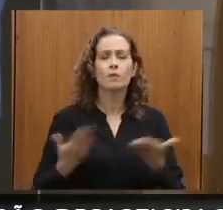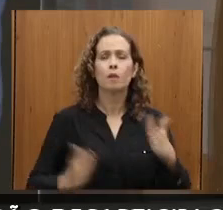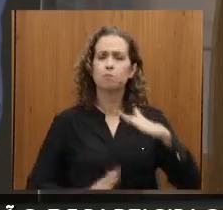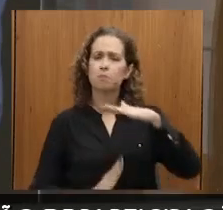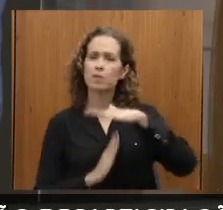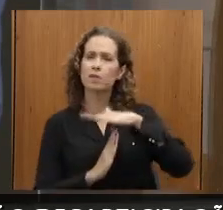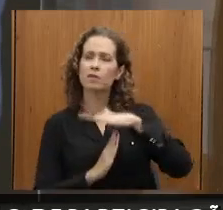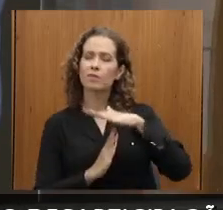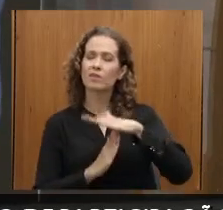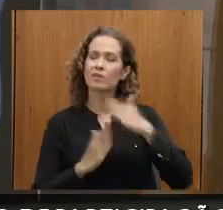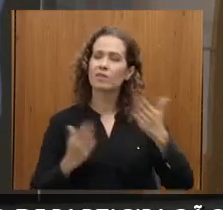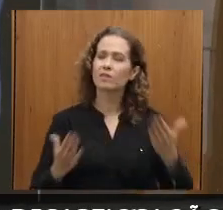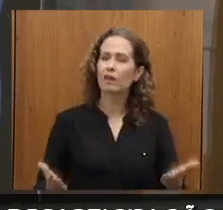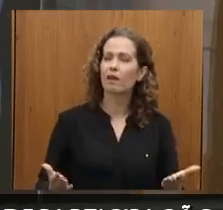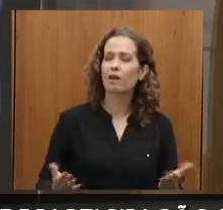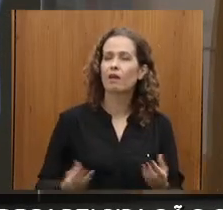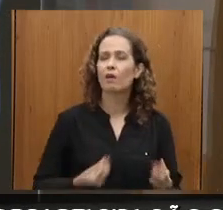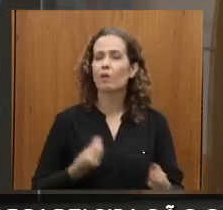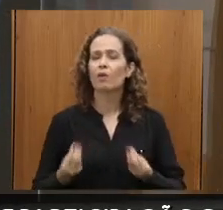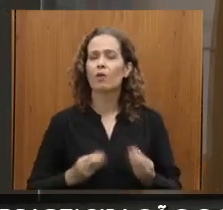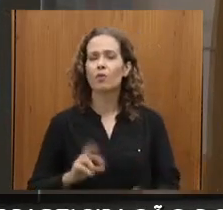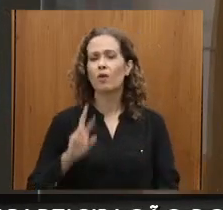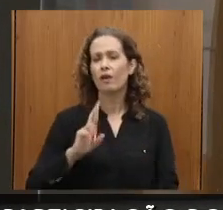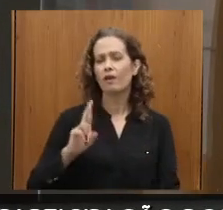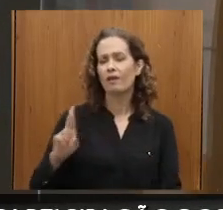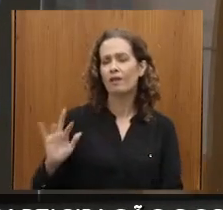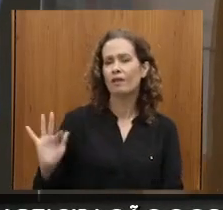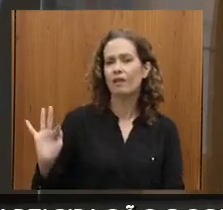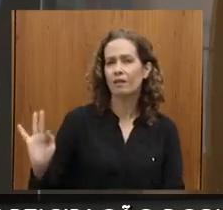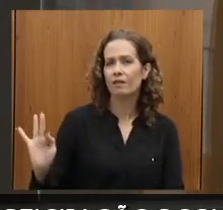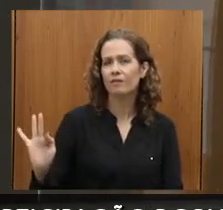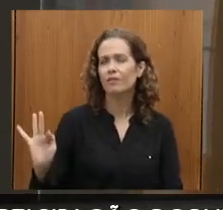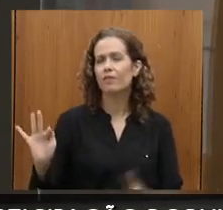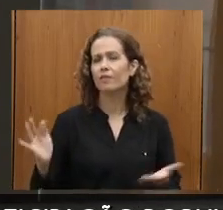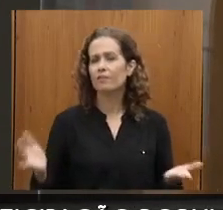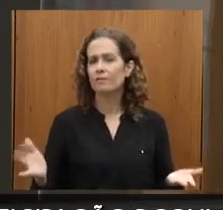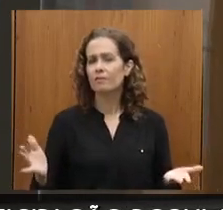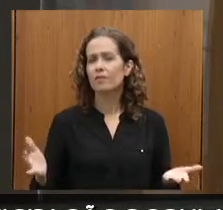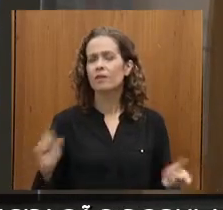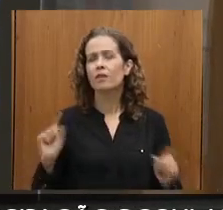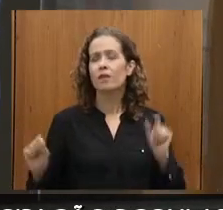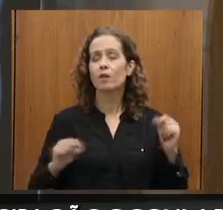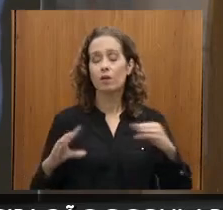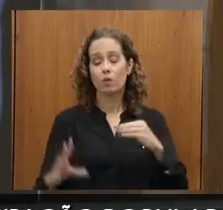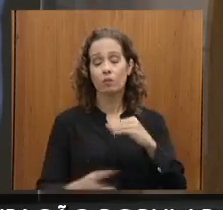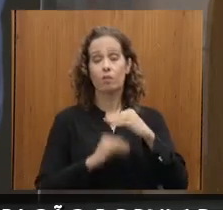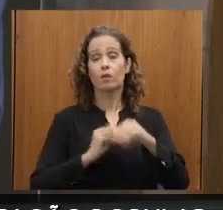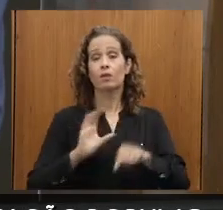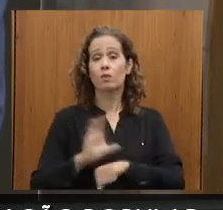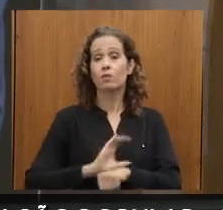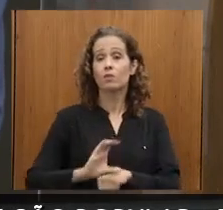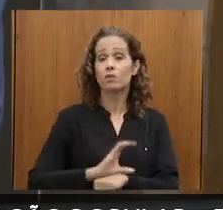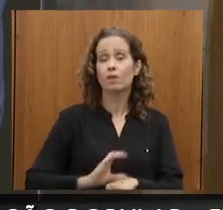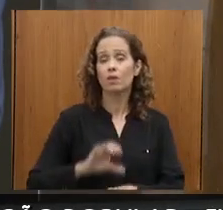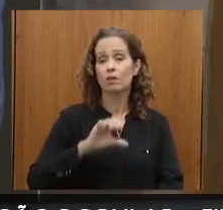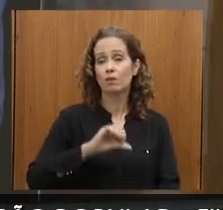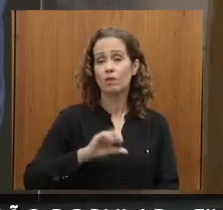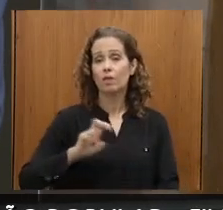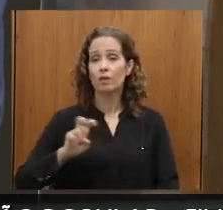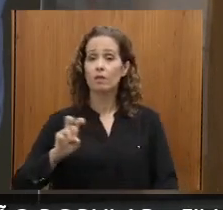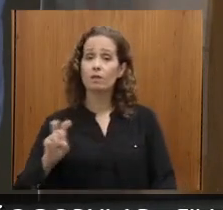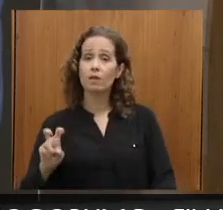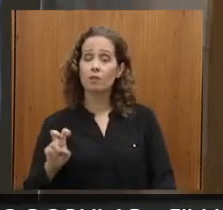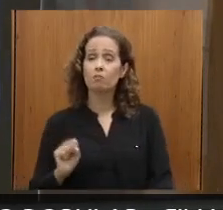as condições da recuperação fiscal são uma espécie de emenda constitucional 95, que